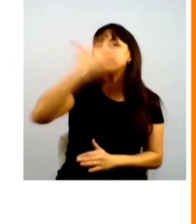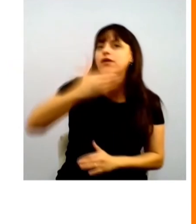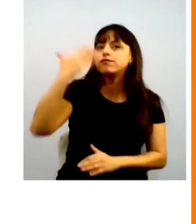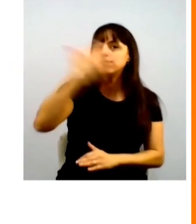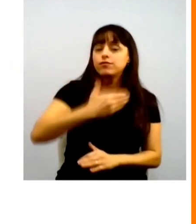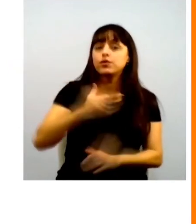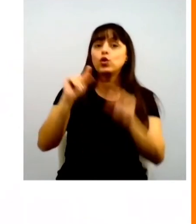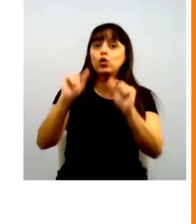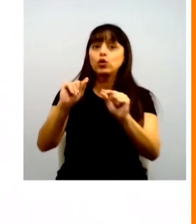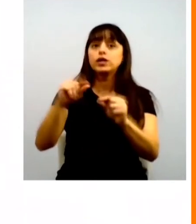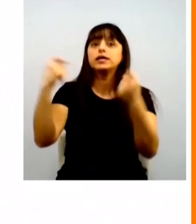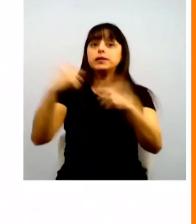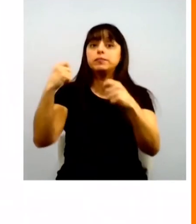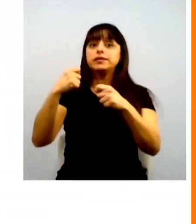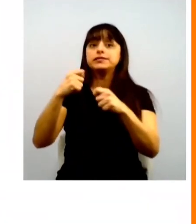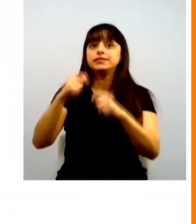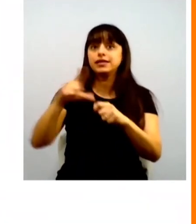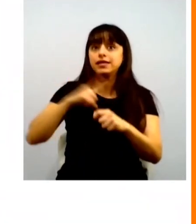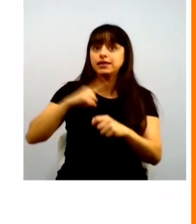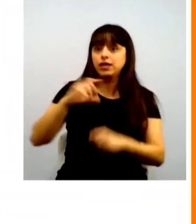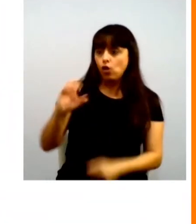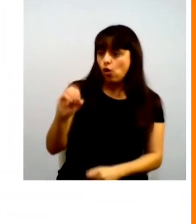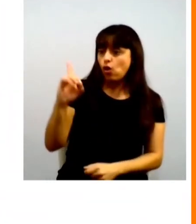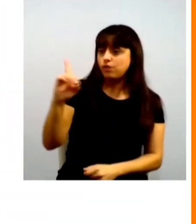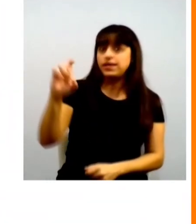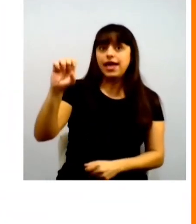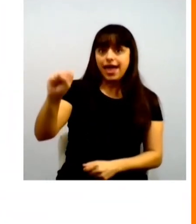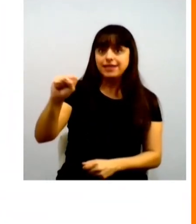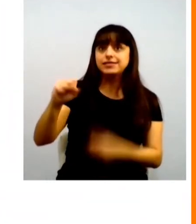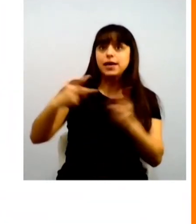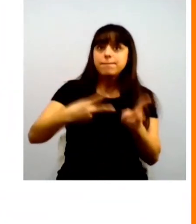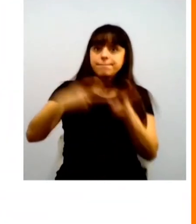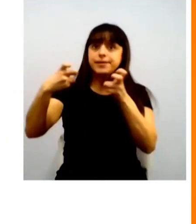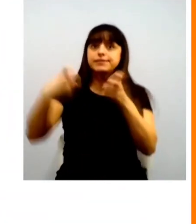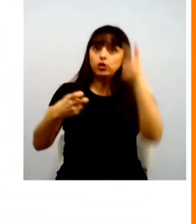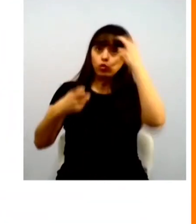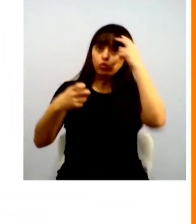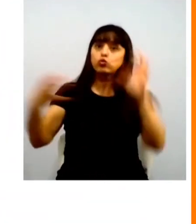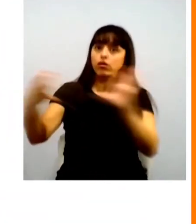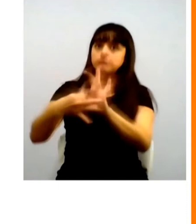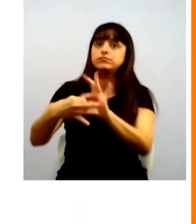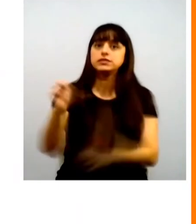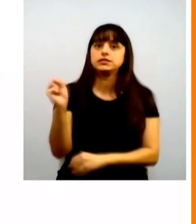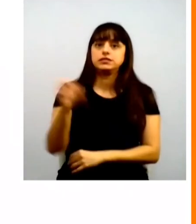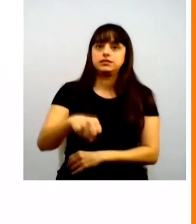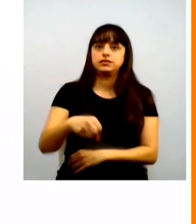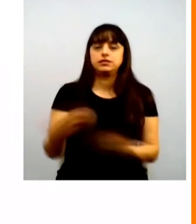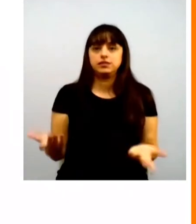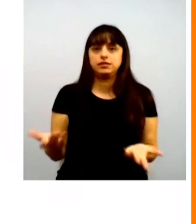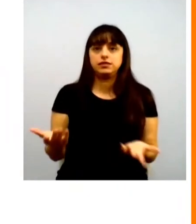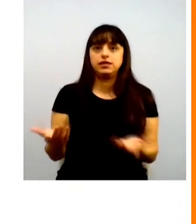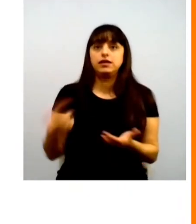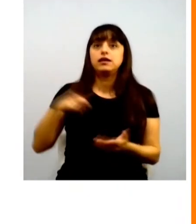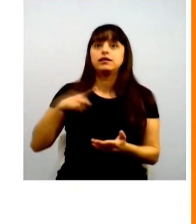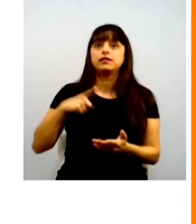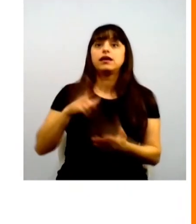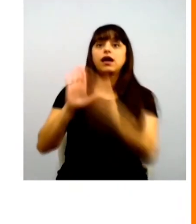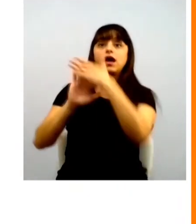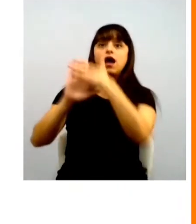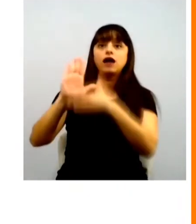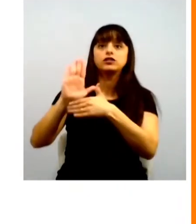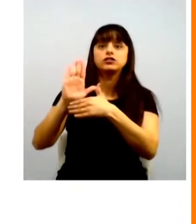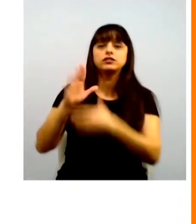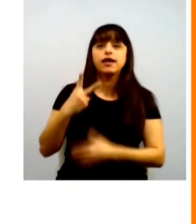cultura nos ODS. Hemos de subir a este carro. Fíjense bien, a agenda 2030 aún tiene 10 anos de vida.